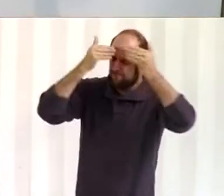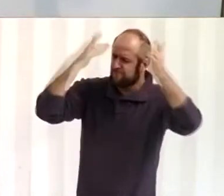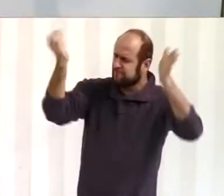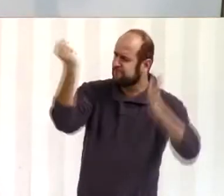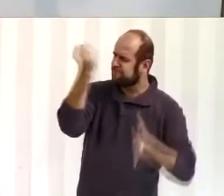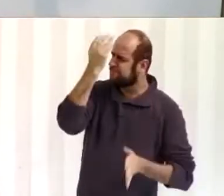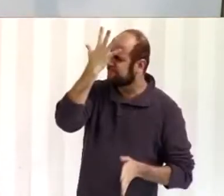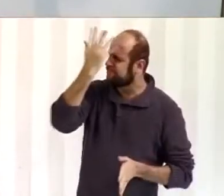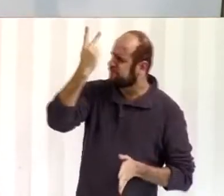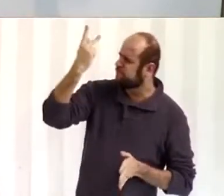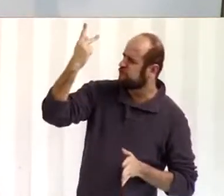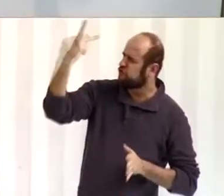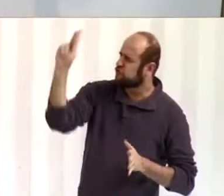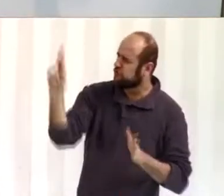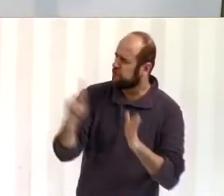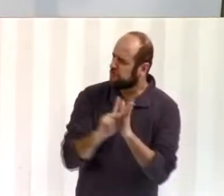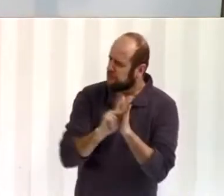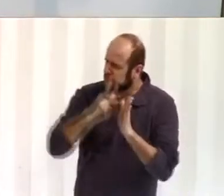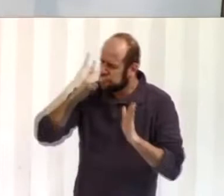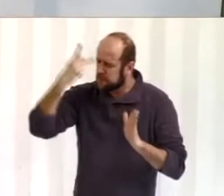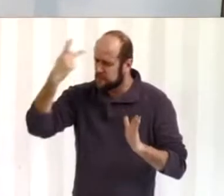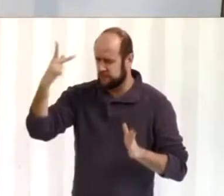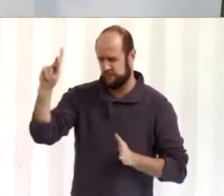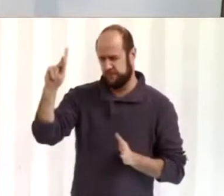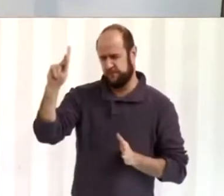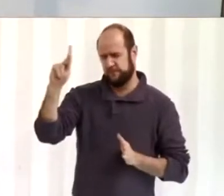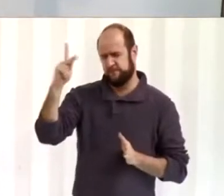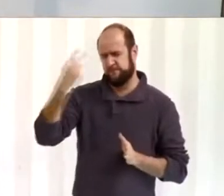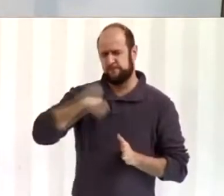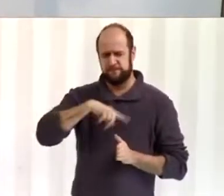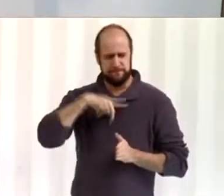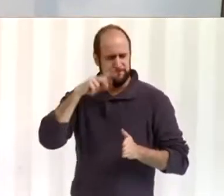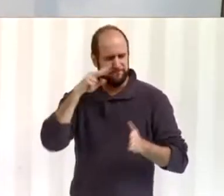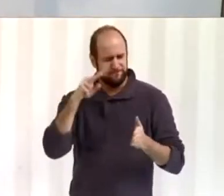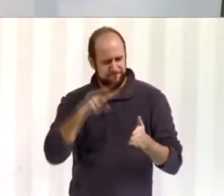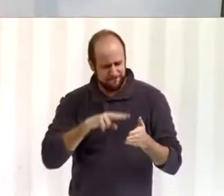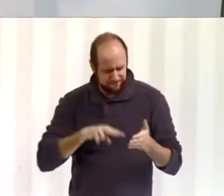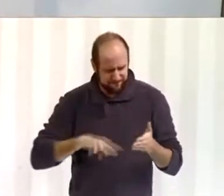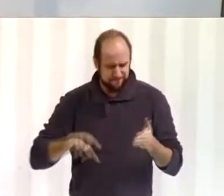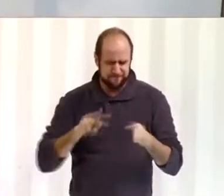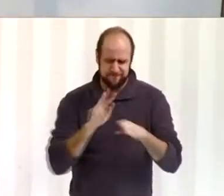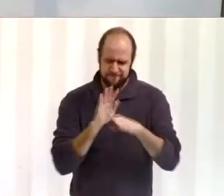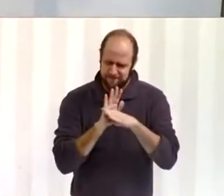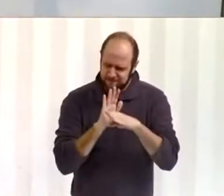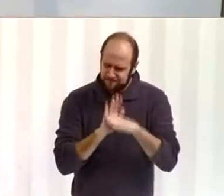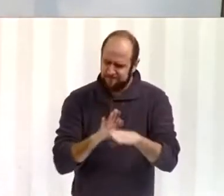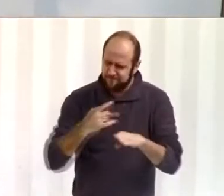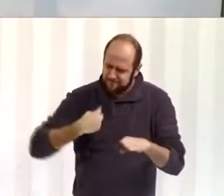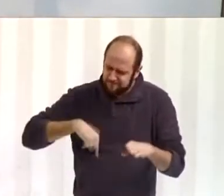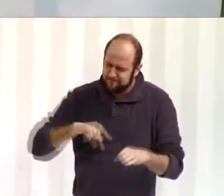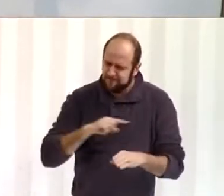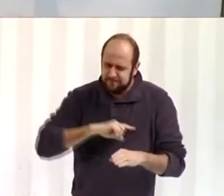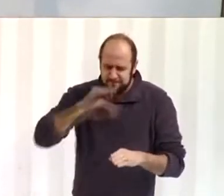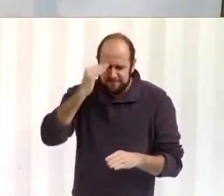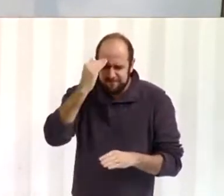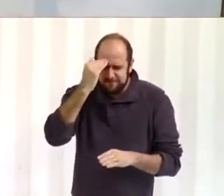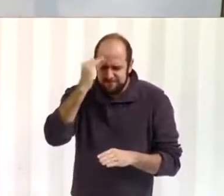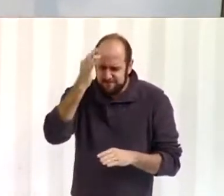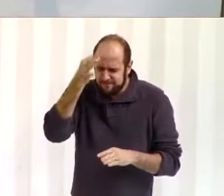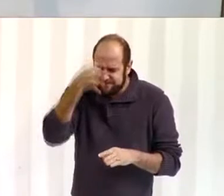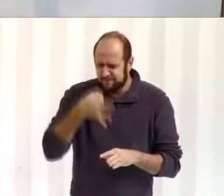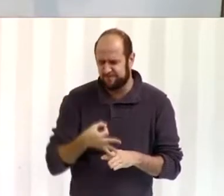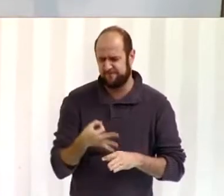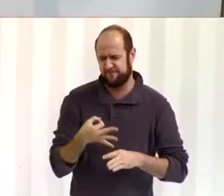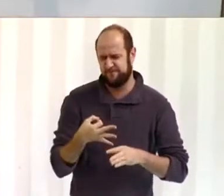iluminação, esclarecimento, e também nos ajude a entender e aplicar